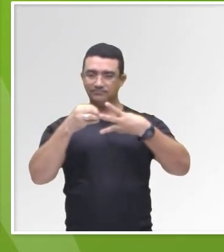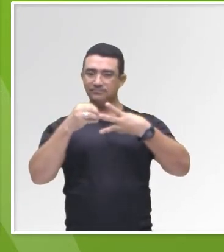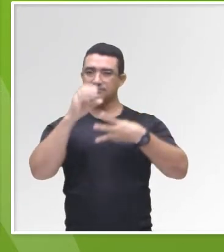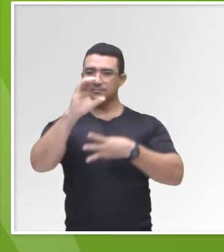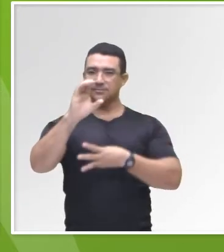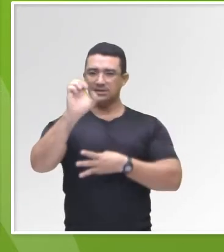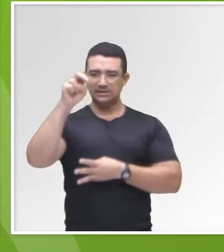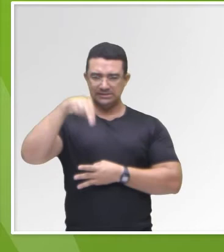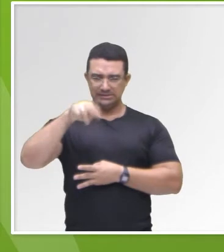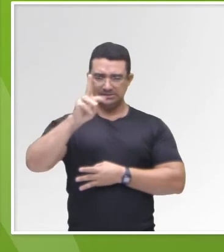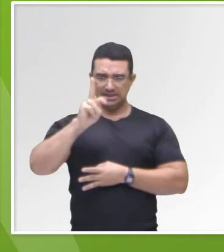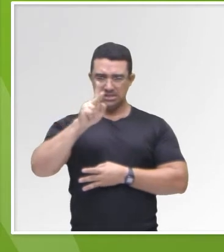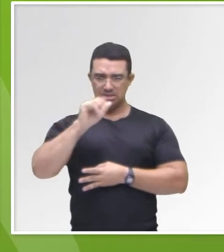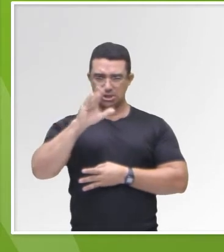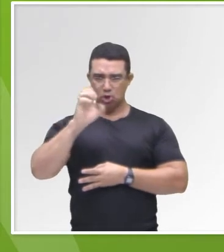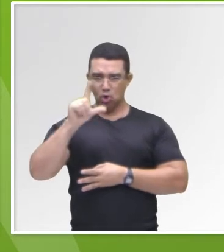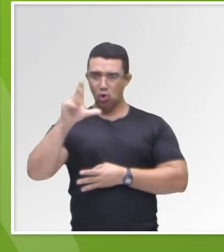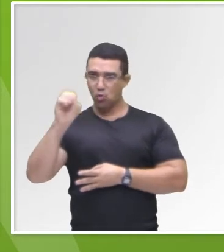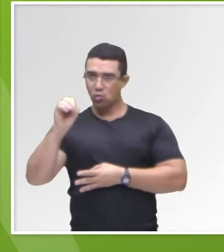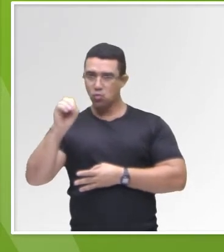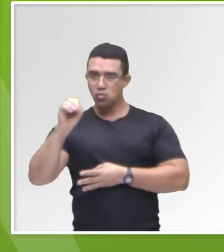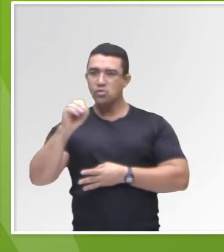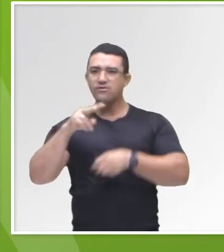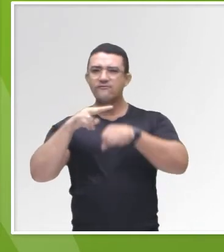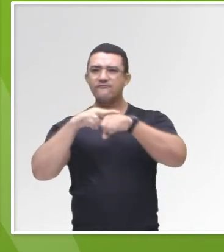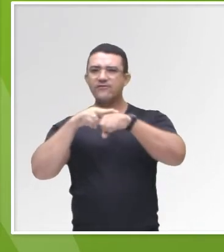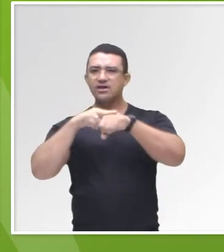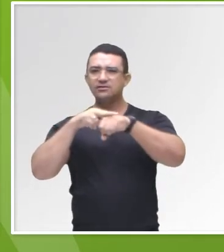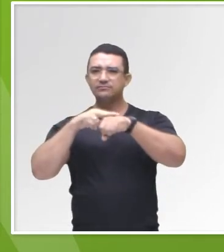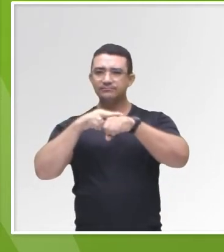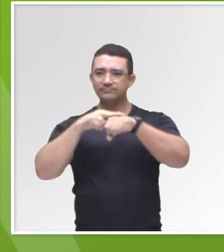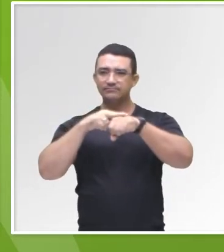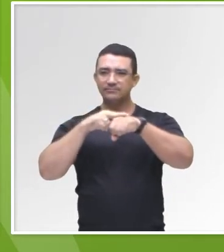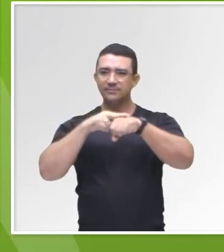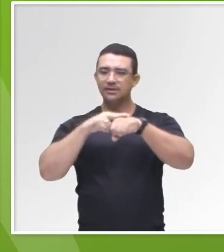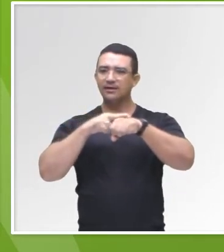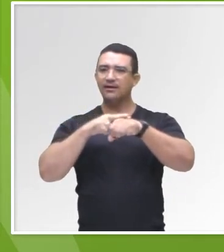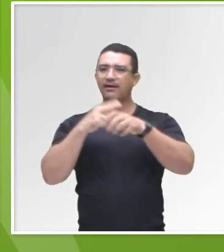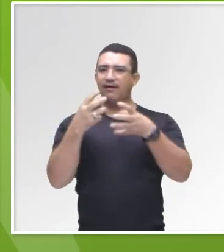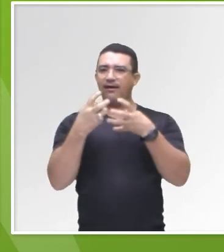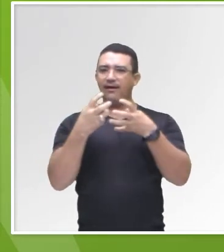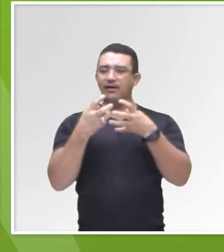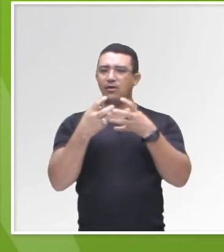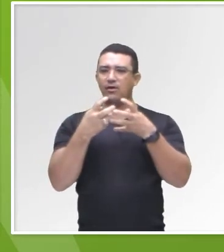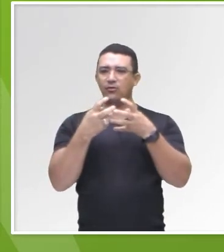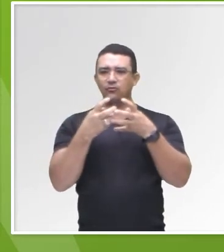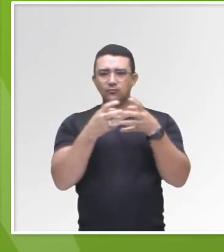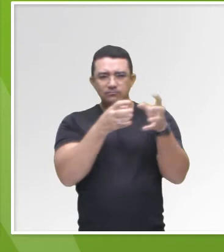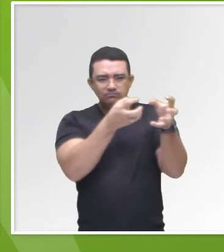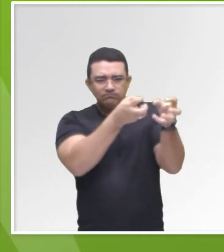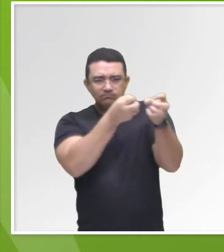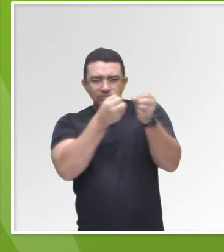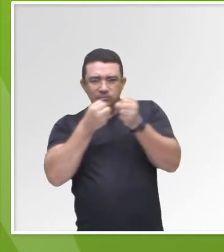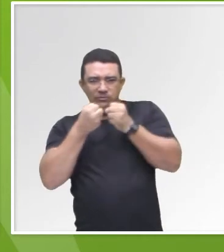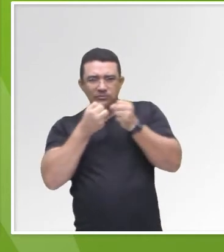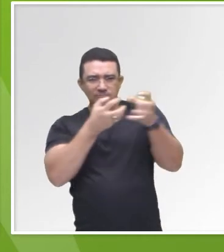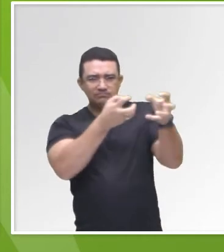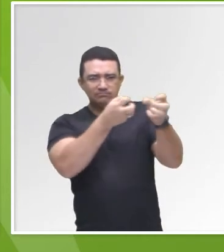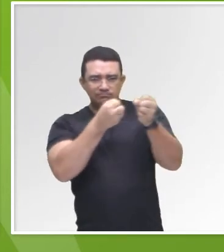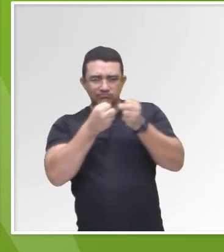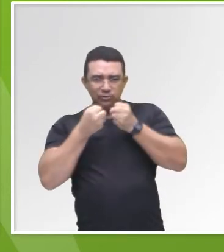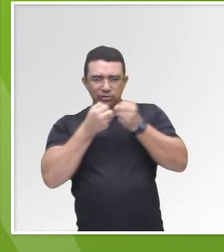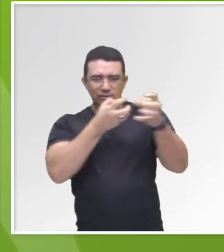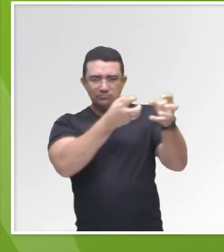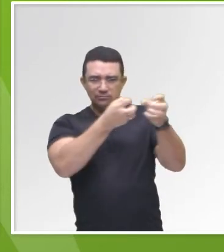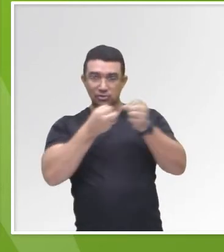centríolos, né, eles começam a fazer, eles vão como se eles estivessem puxando esses cromossomos para um lugar